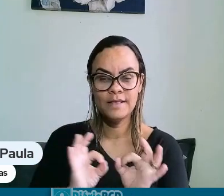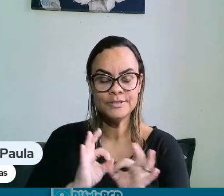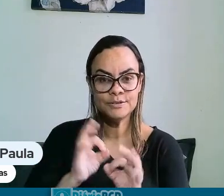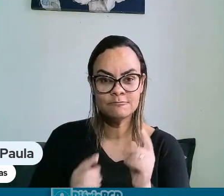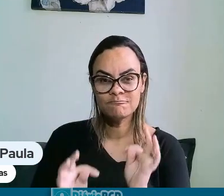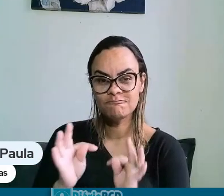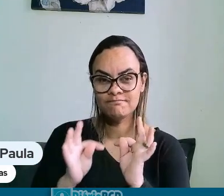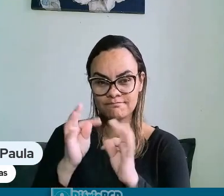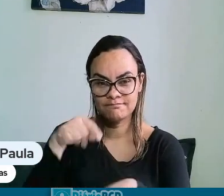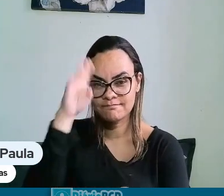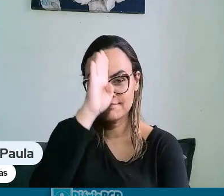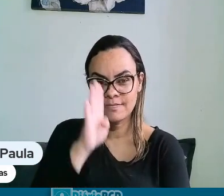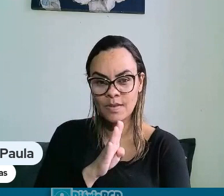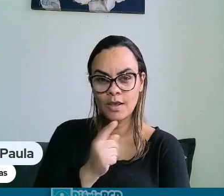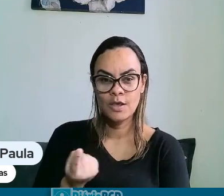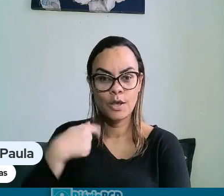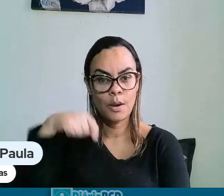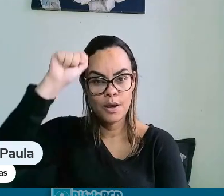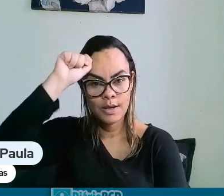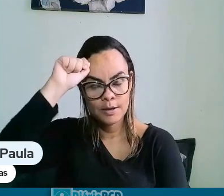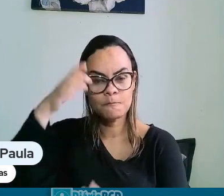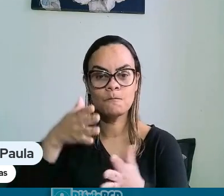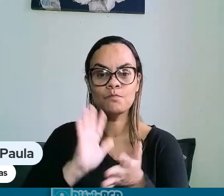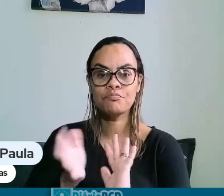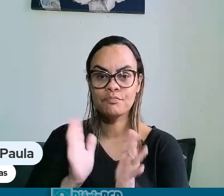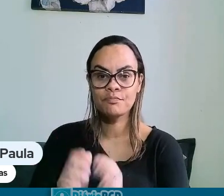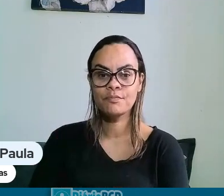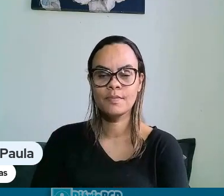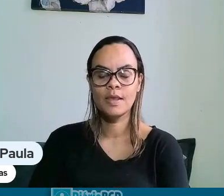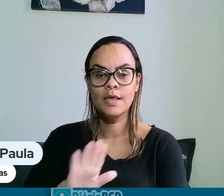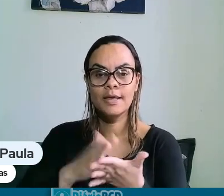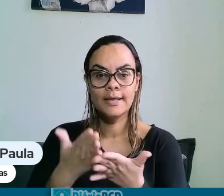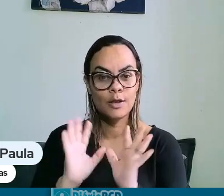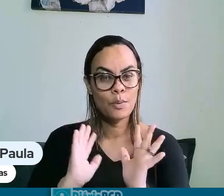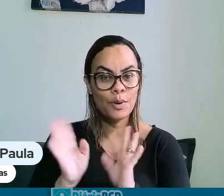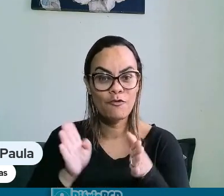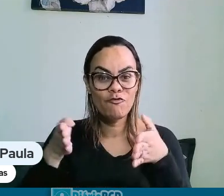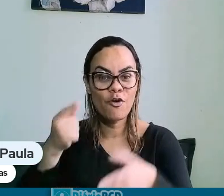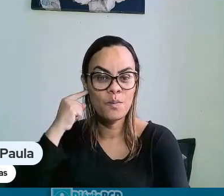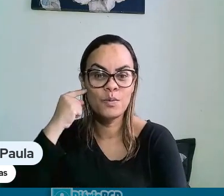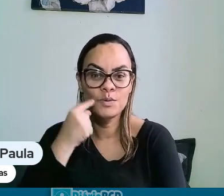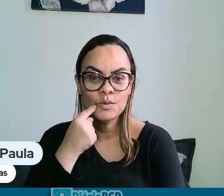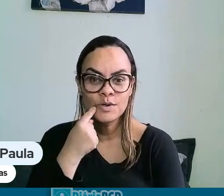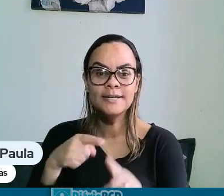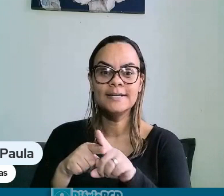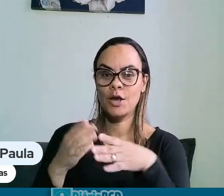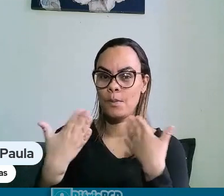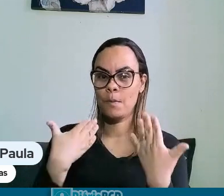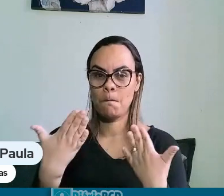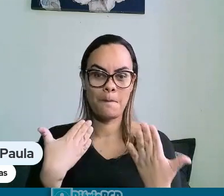em todo o Brasil. Estou ao lado de Ana Paula Navarrete Zíngaro, interpretando tudo em Libras nesta